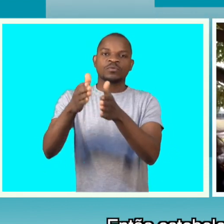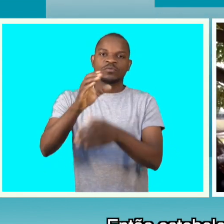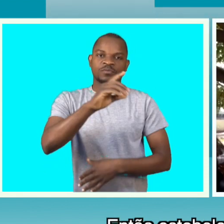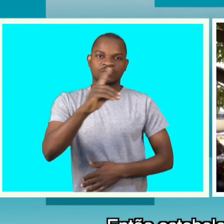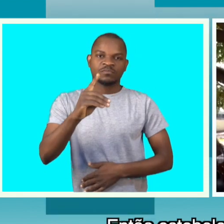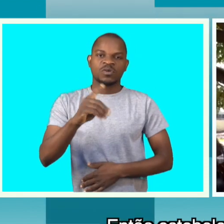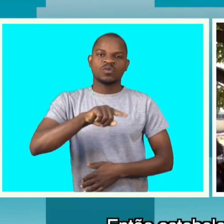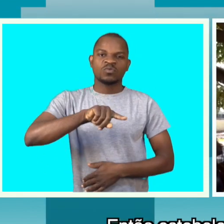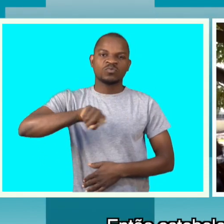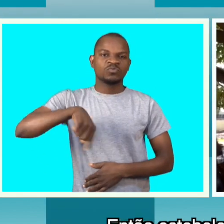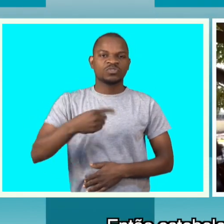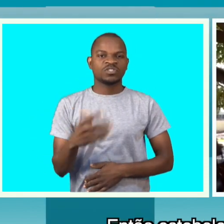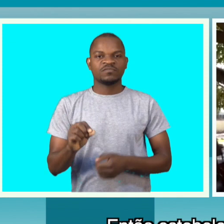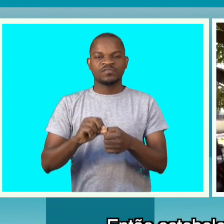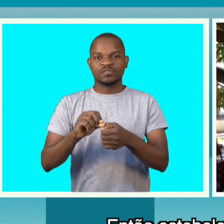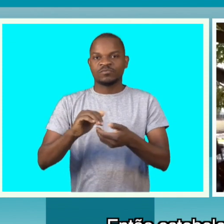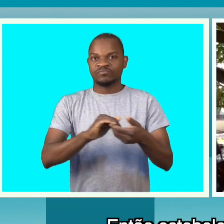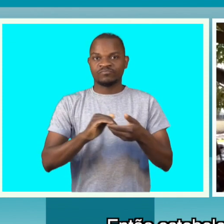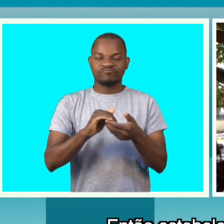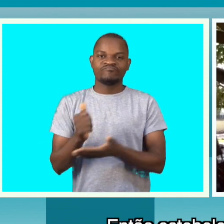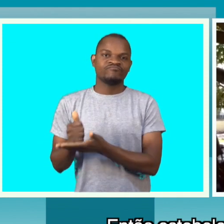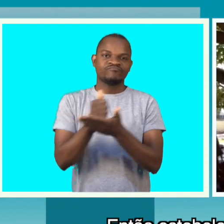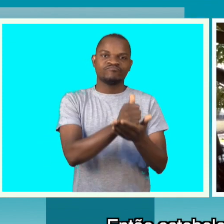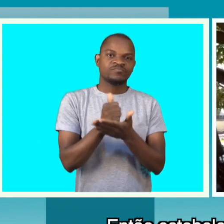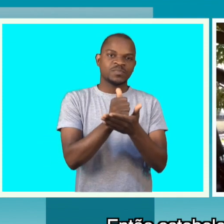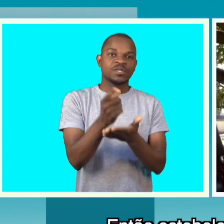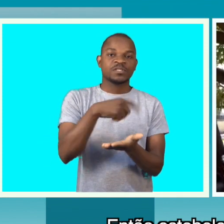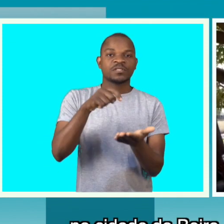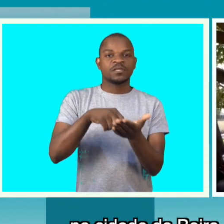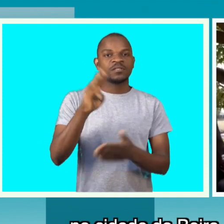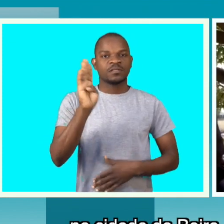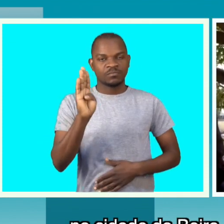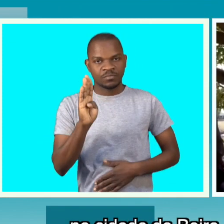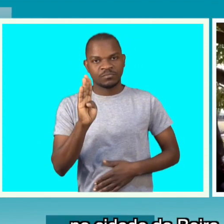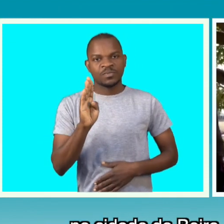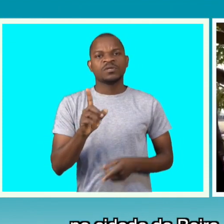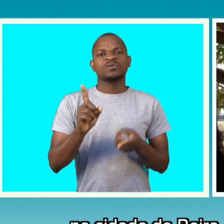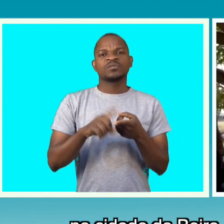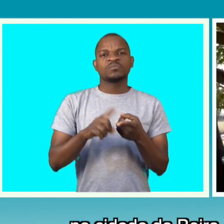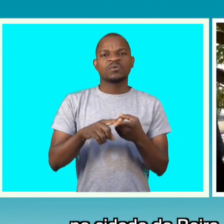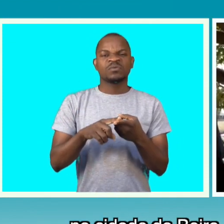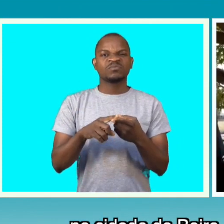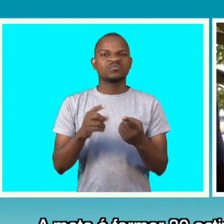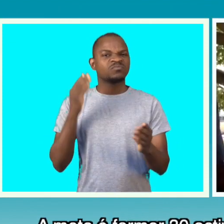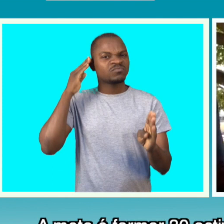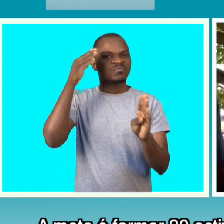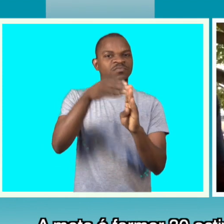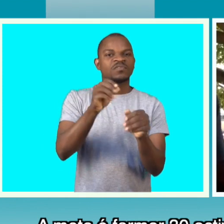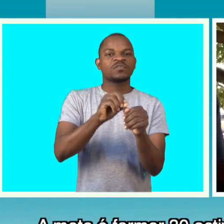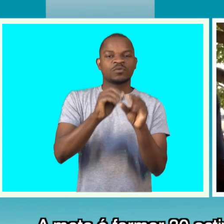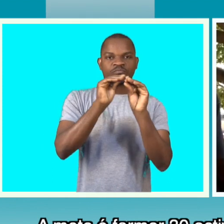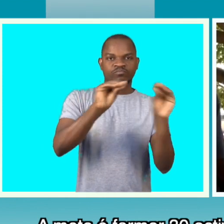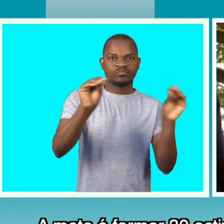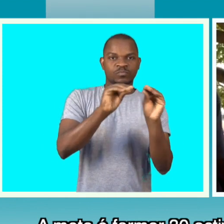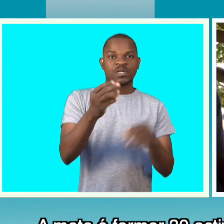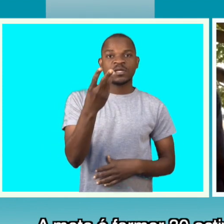estabelecemos esta parceria para que possamos apoiar as populações afetadas a nível da cidade da Beira, do Dondo e do Chile do Búzio. A meta é